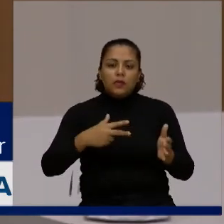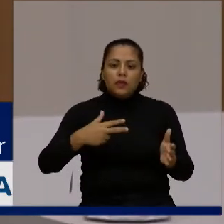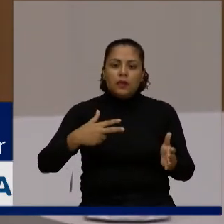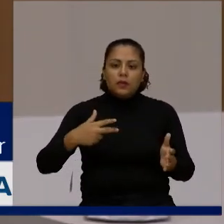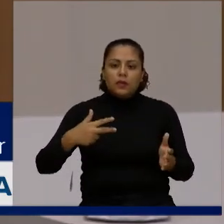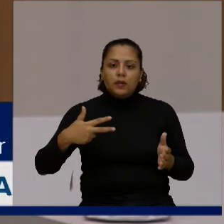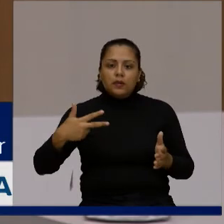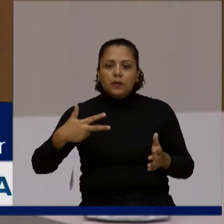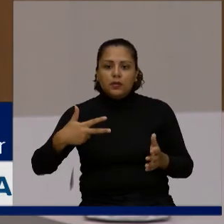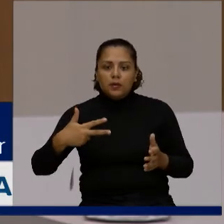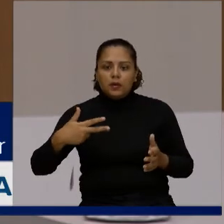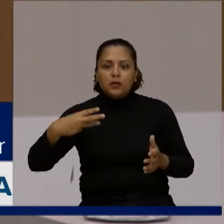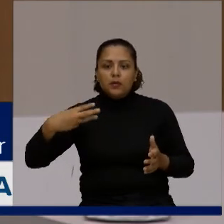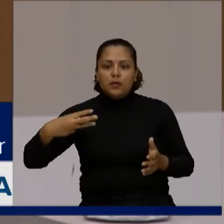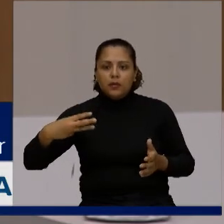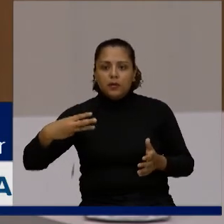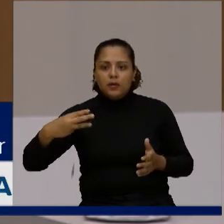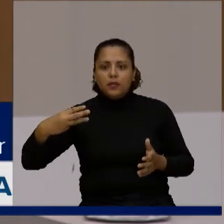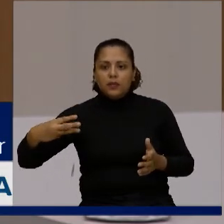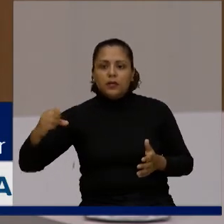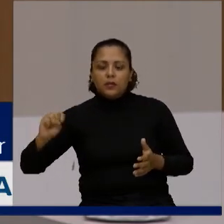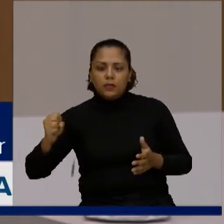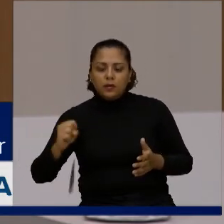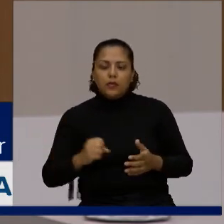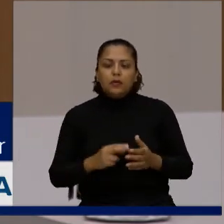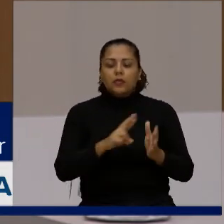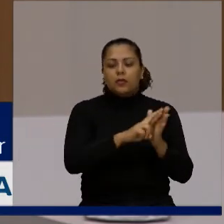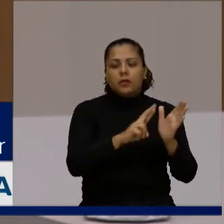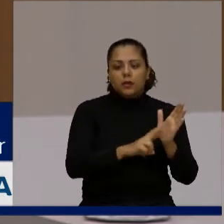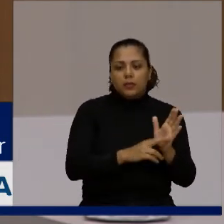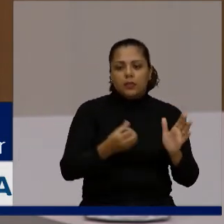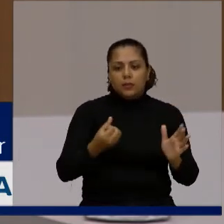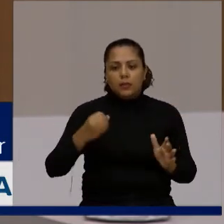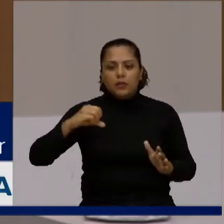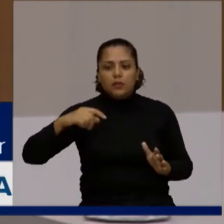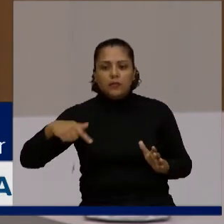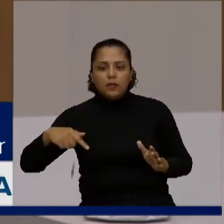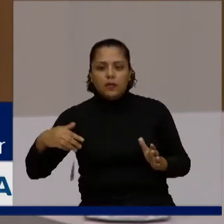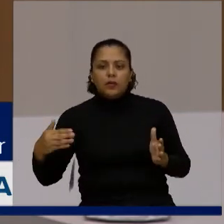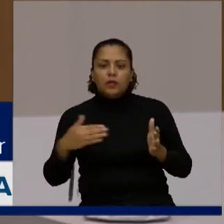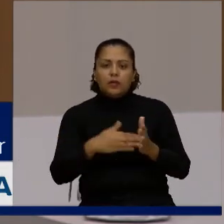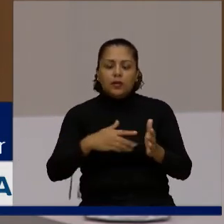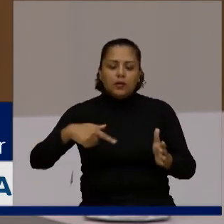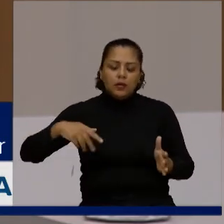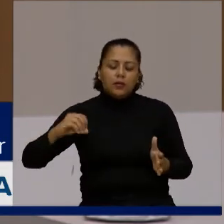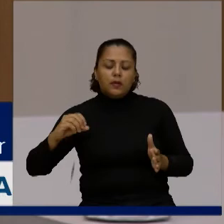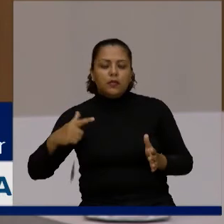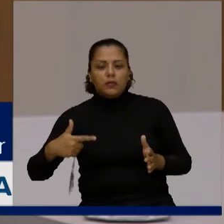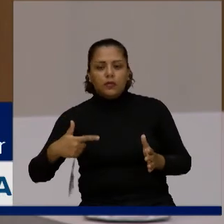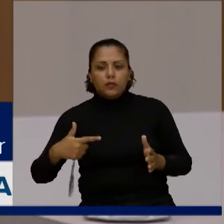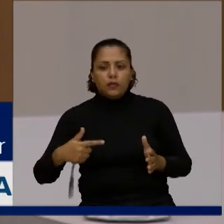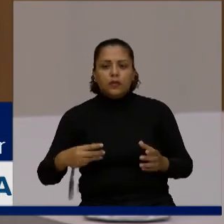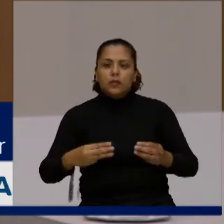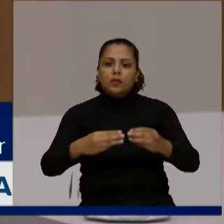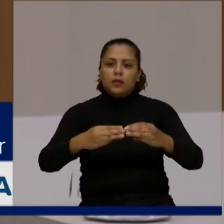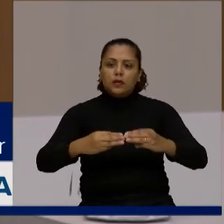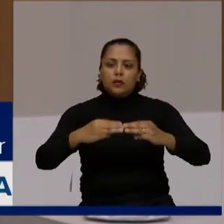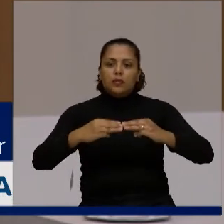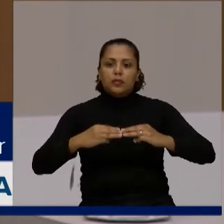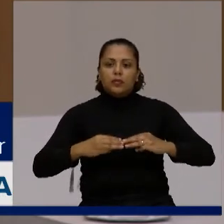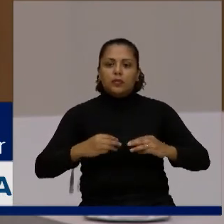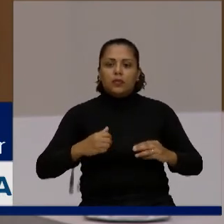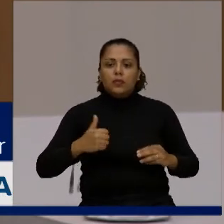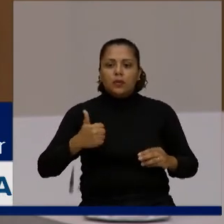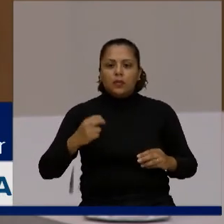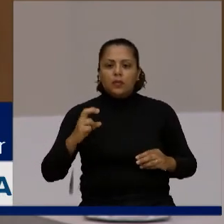3.338, os requerimentos 697 a 702 e as moções